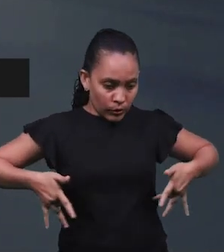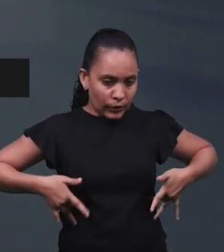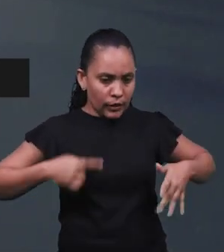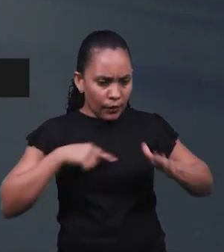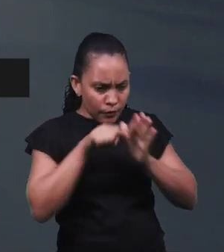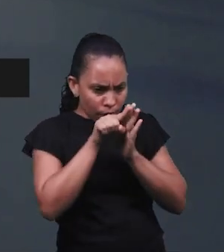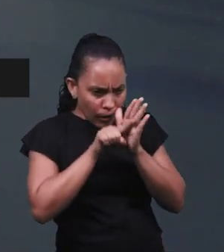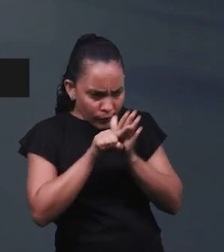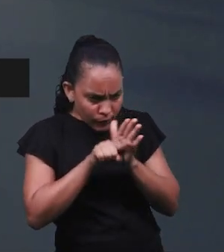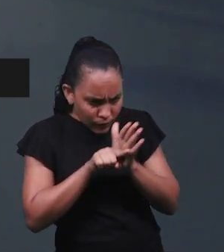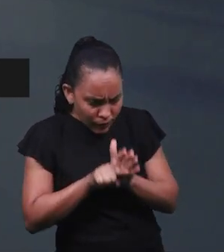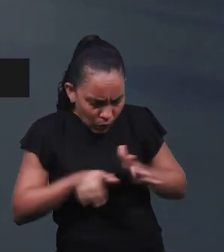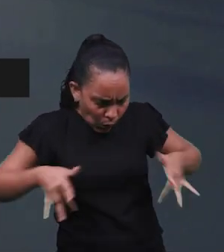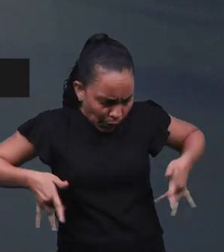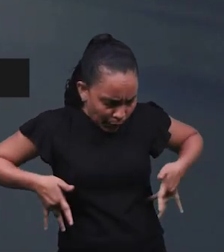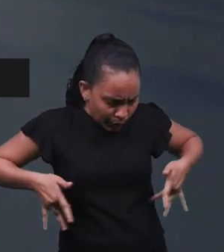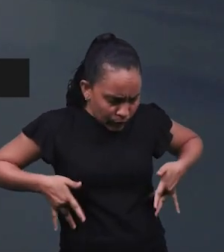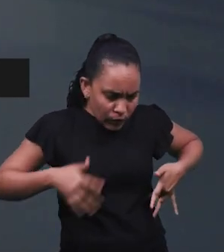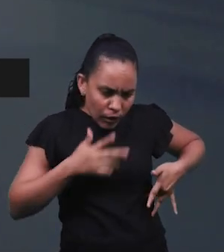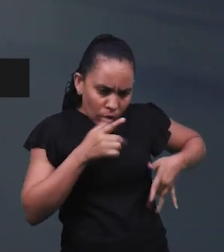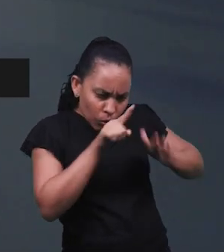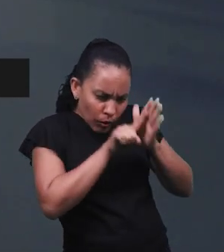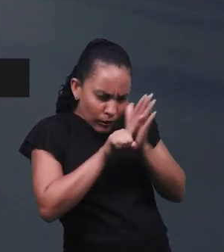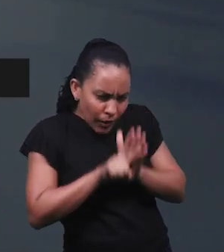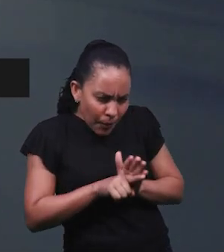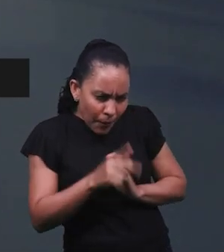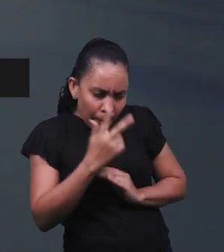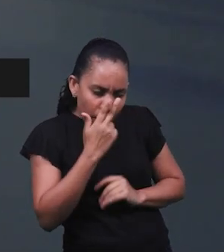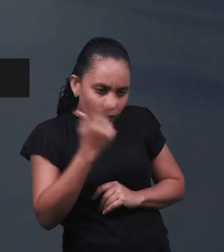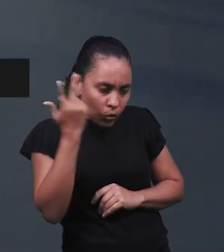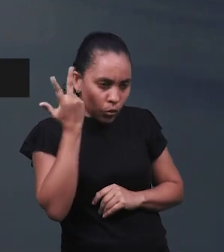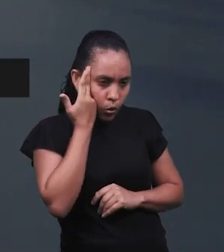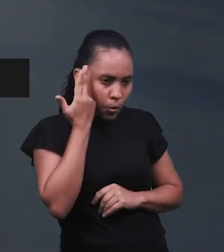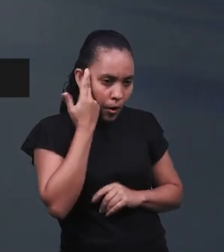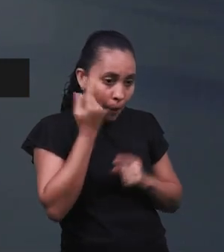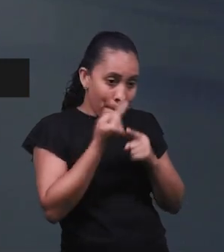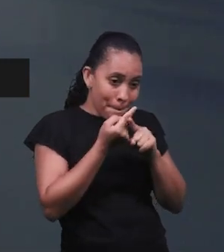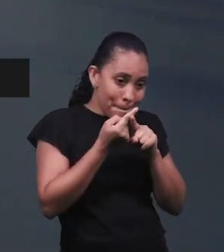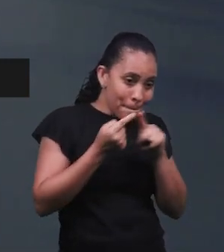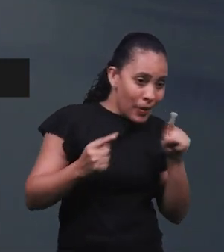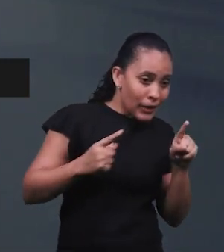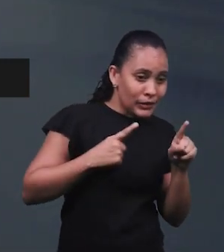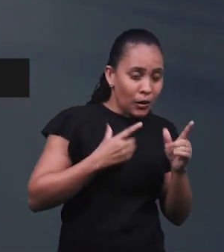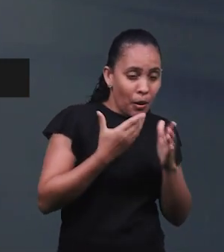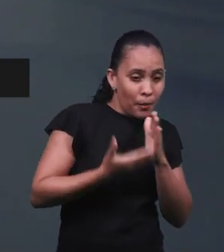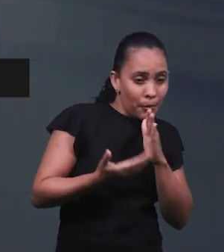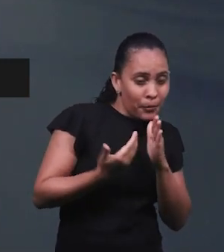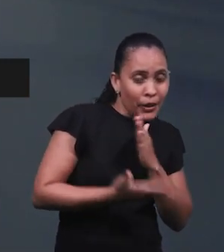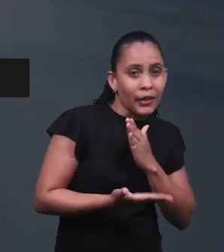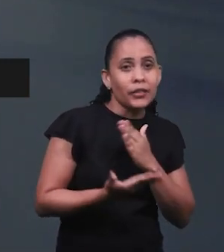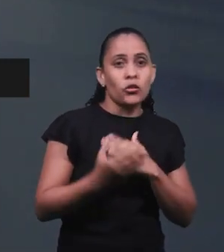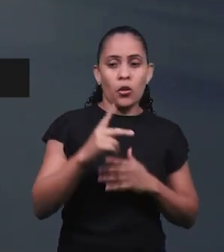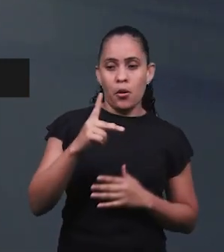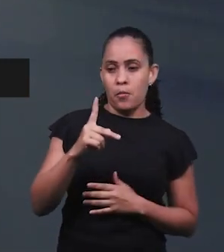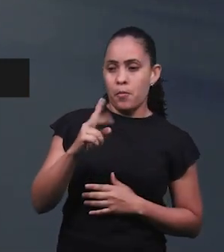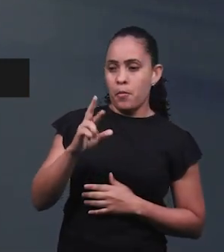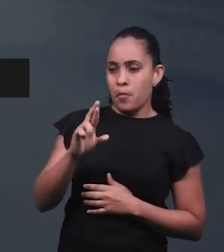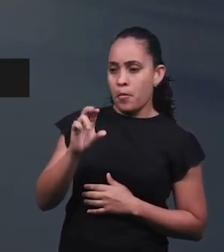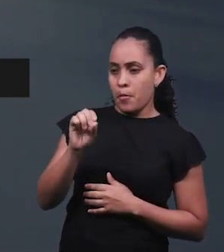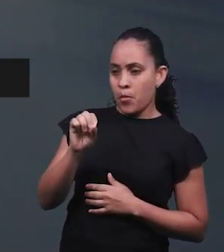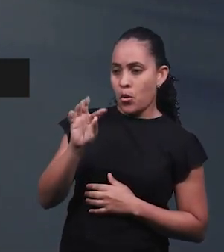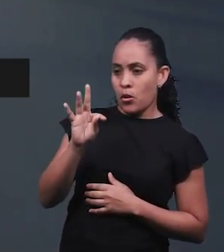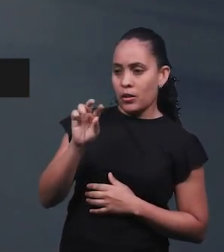a função do rim normal, mas tem alterações como, por exemplo, perda de alguma proteína pelo rim acima do que